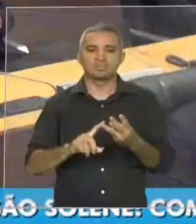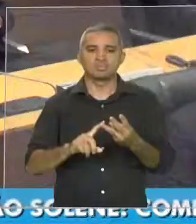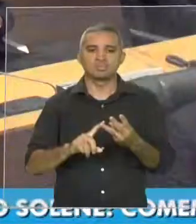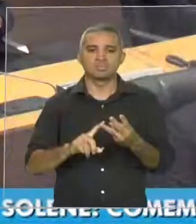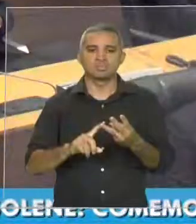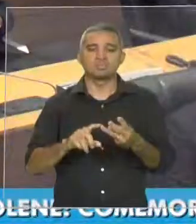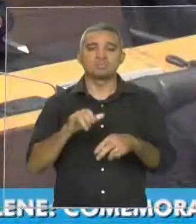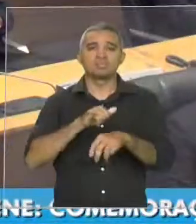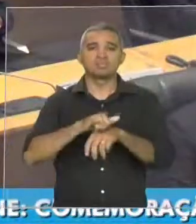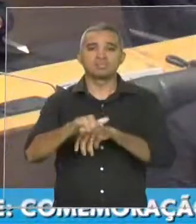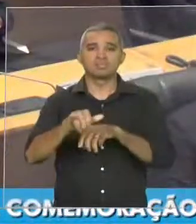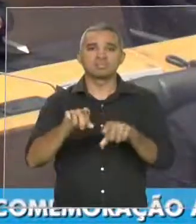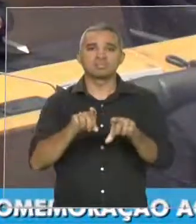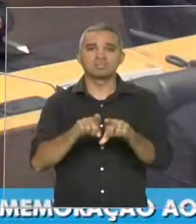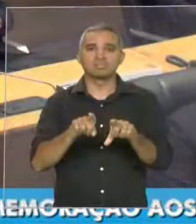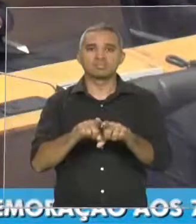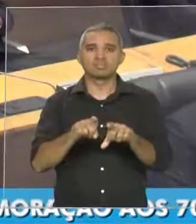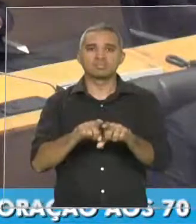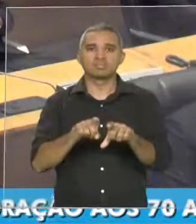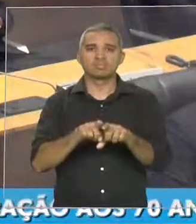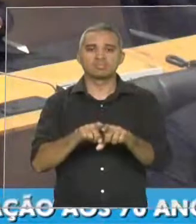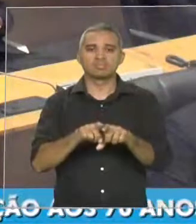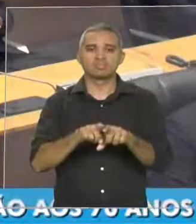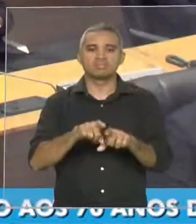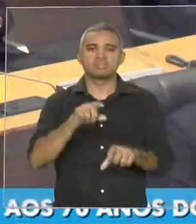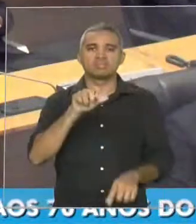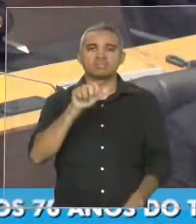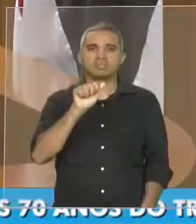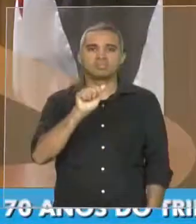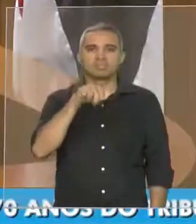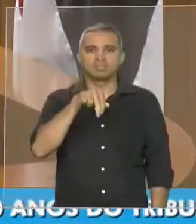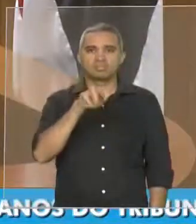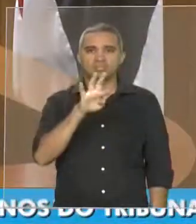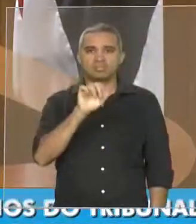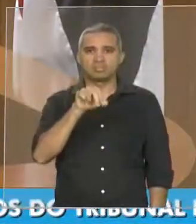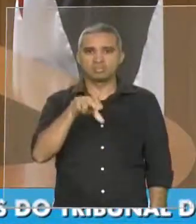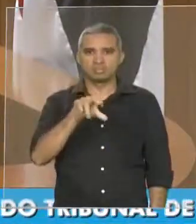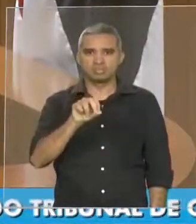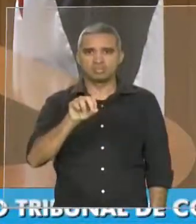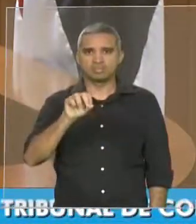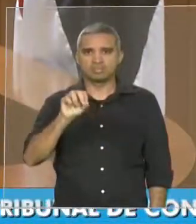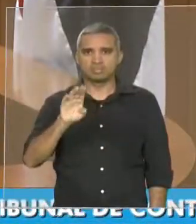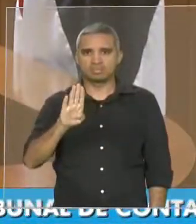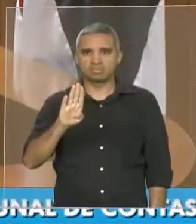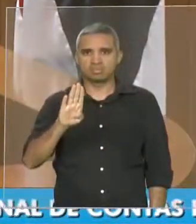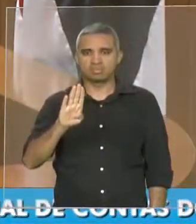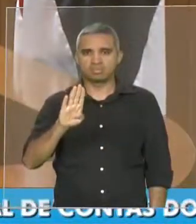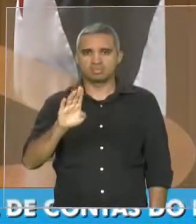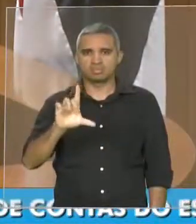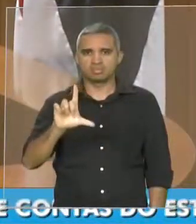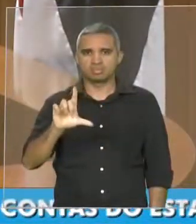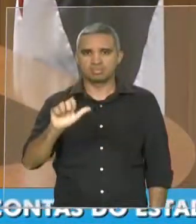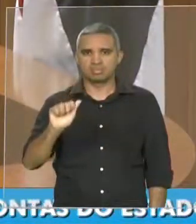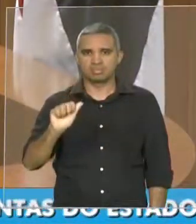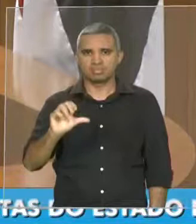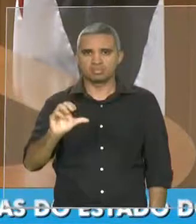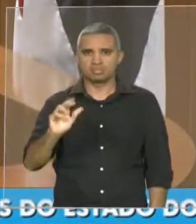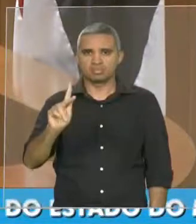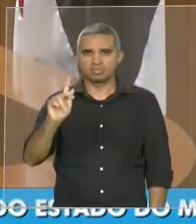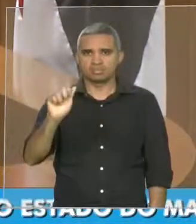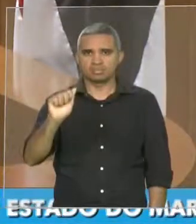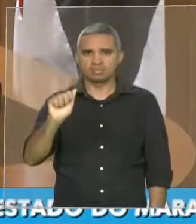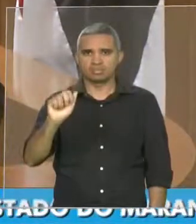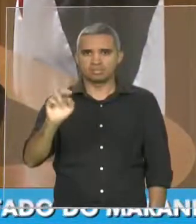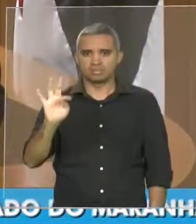Está faltando aqui também doutor Antônio Blackout. Doutor Blackout, neste momento, está numa missão